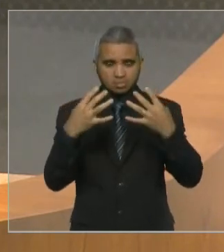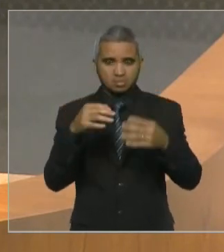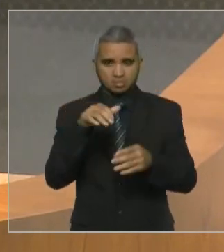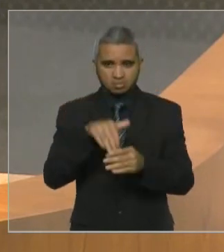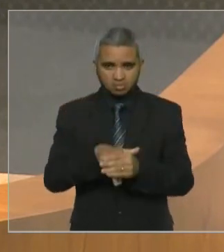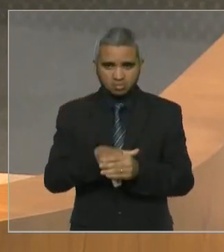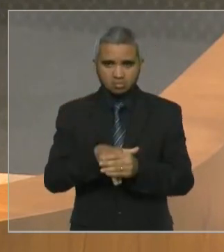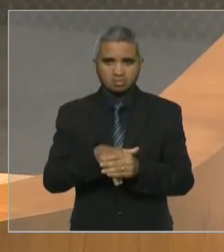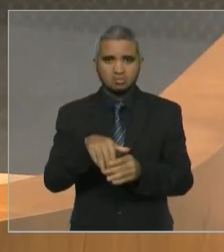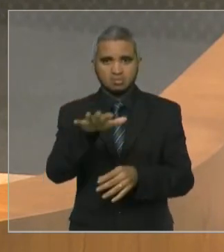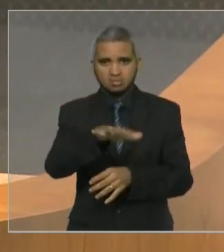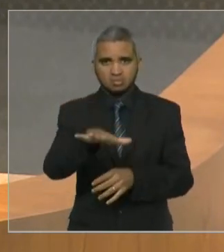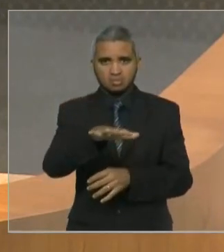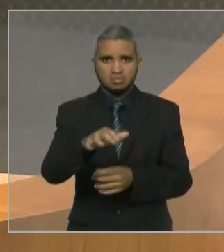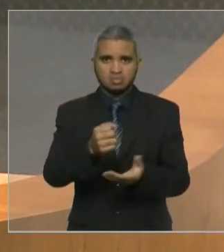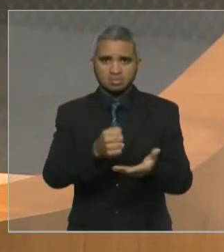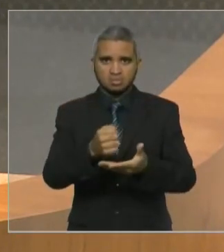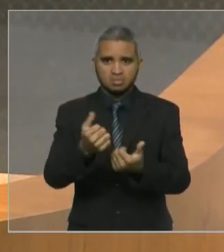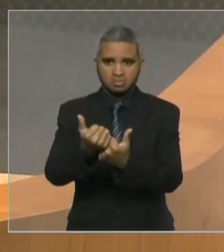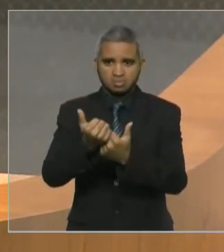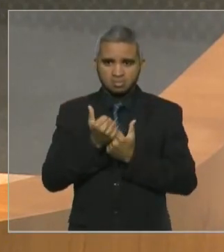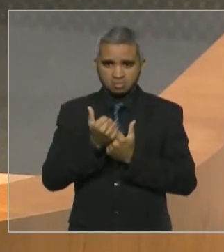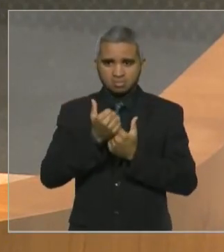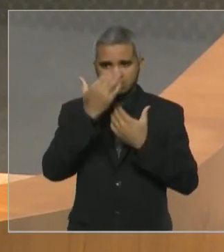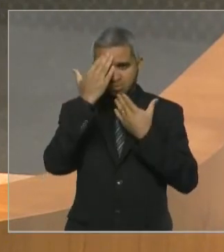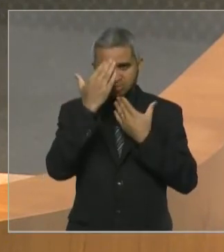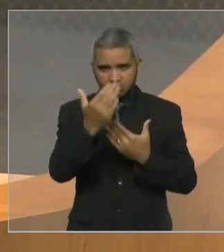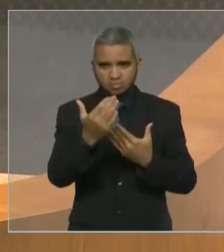bancada de apoio de base do governo pela aprovação. Muito obrigado, senhor presidente.